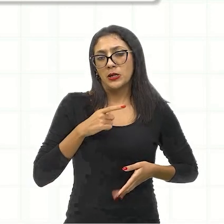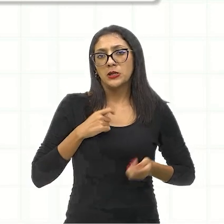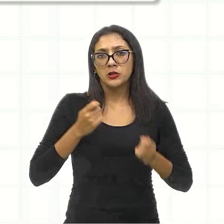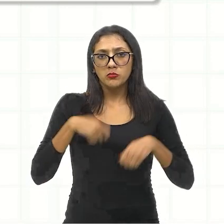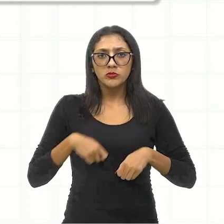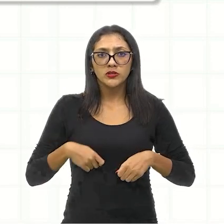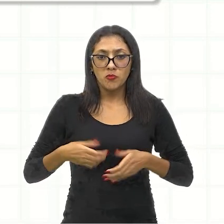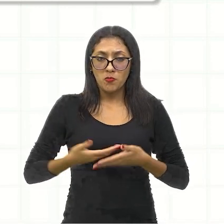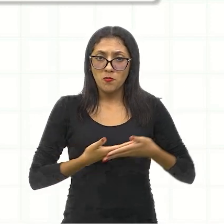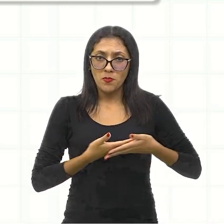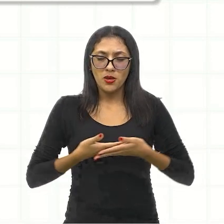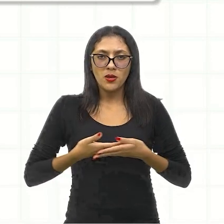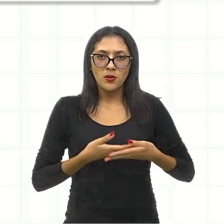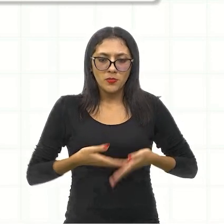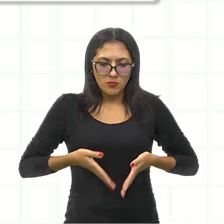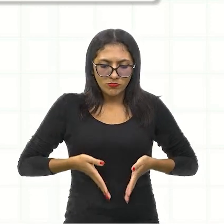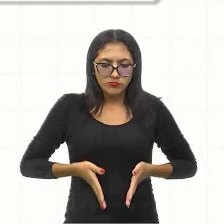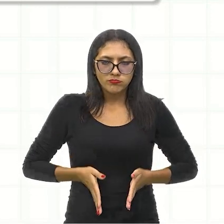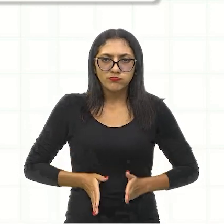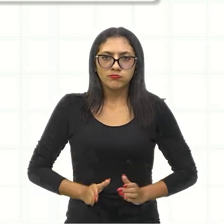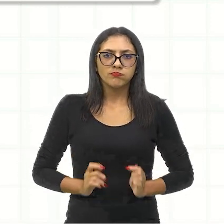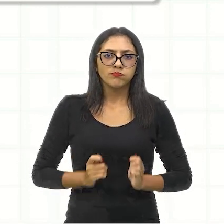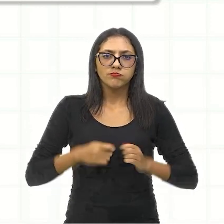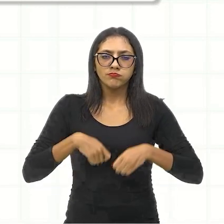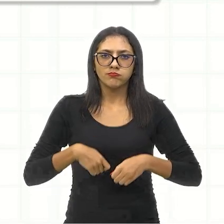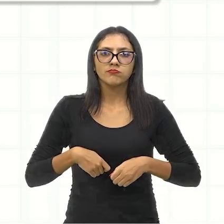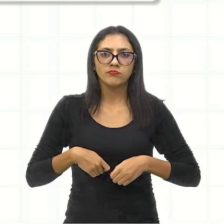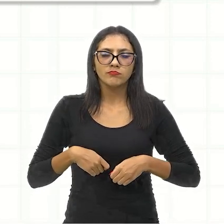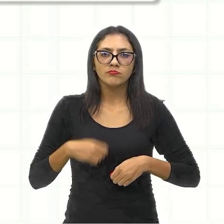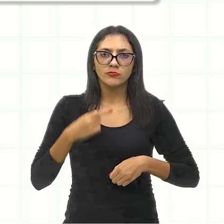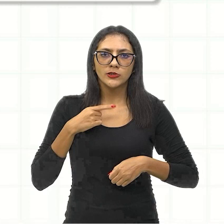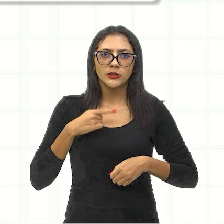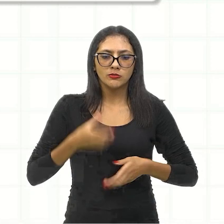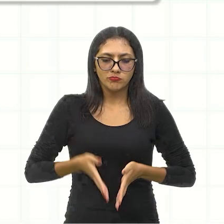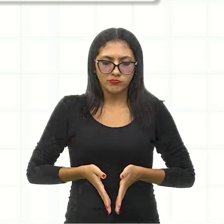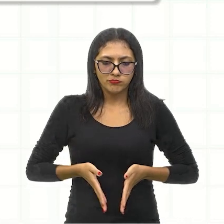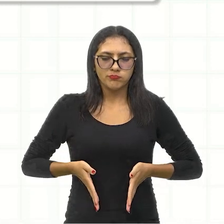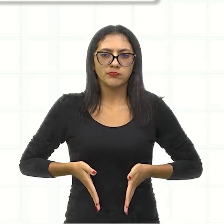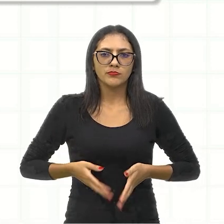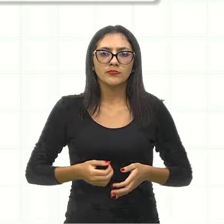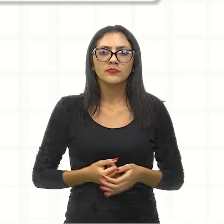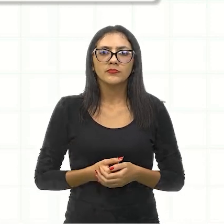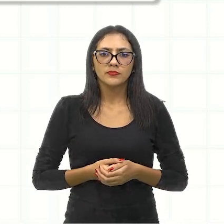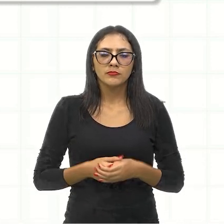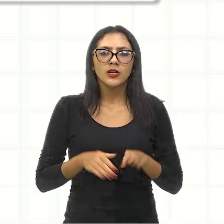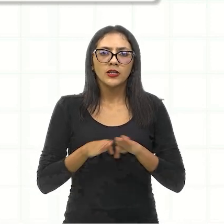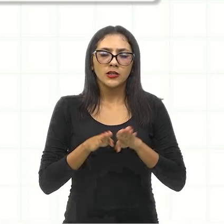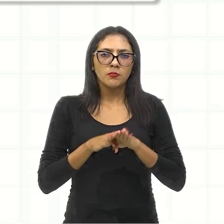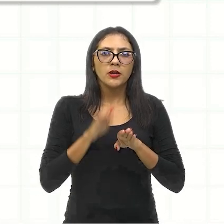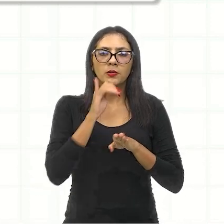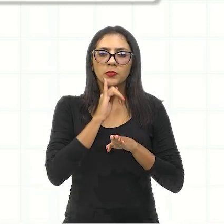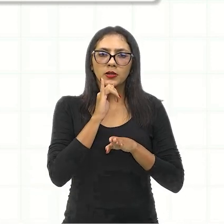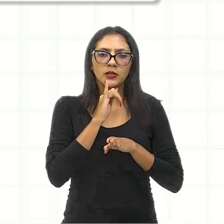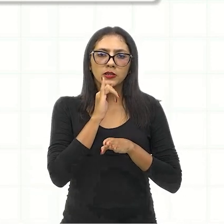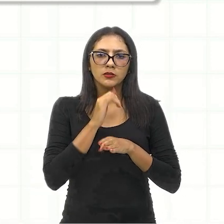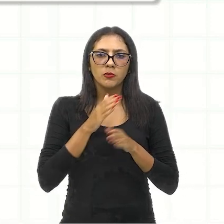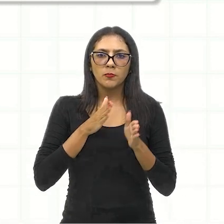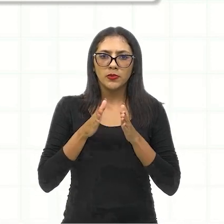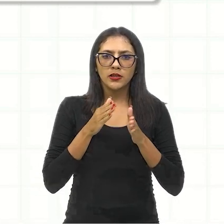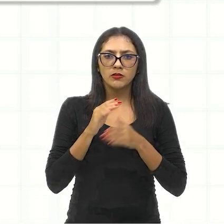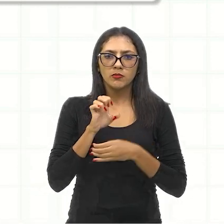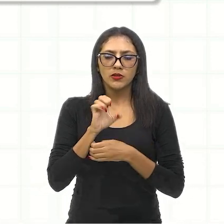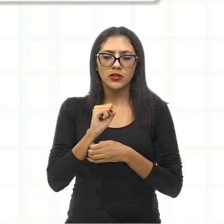bebê, para passar ali a cabeça, né, e o restante do corpo. Tem o período expulsivo do feto, como a gente está visualizando